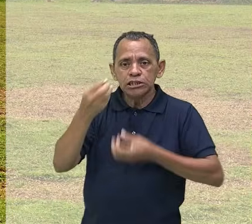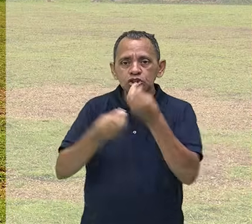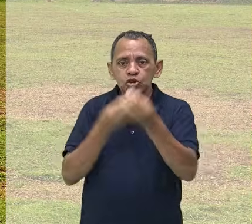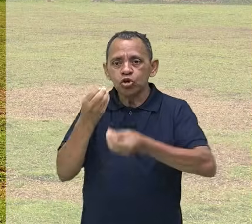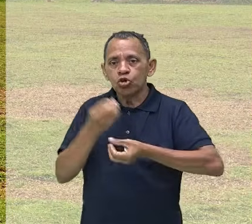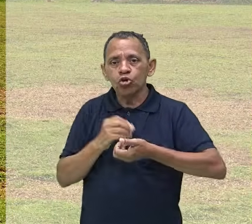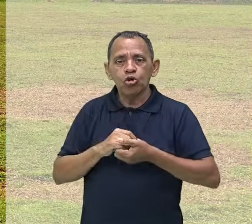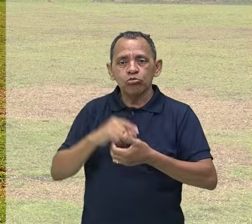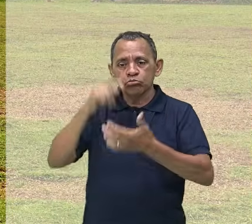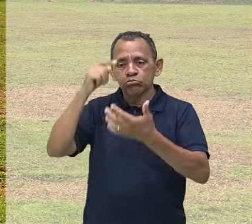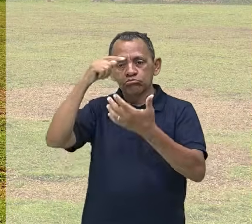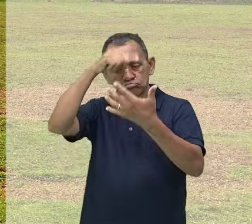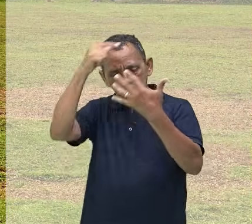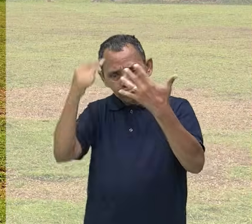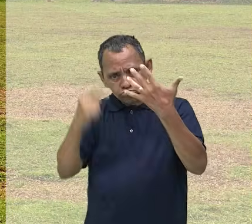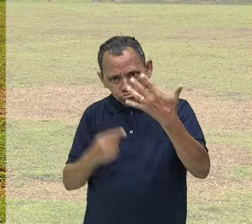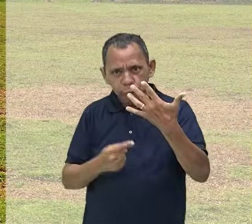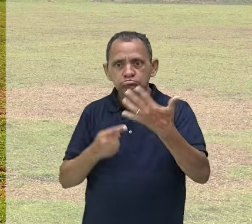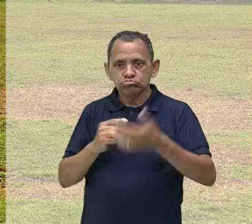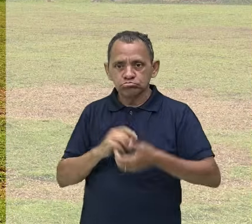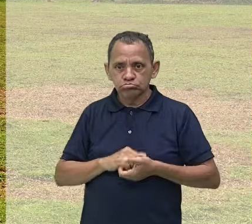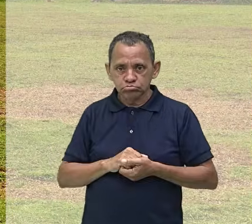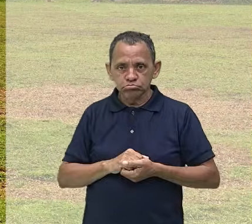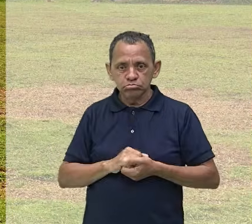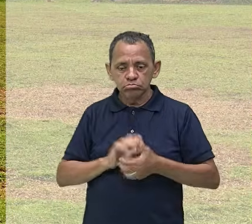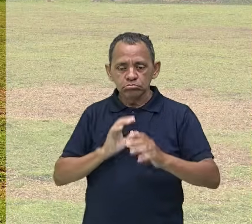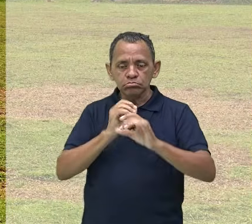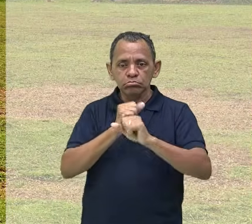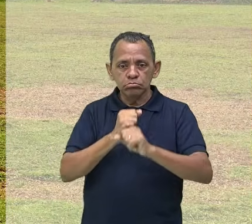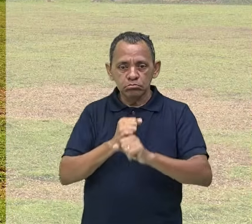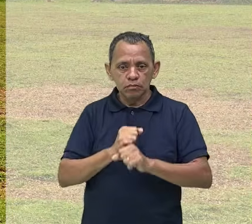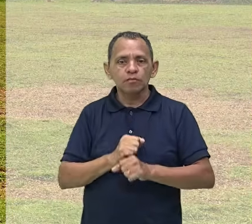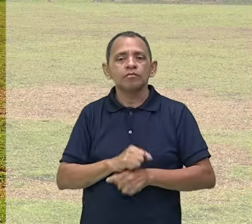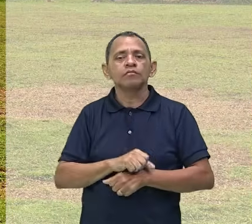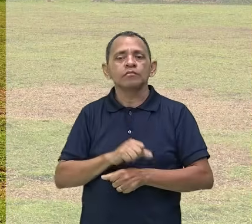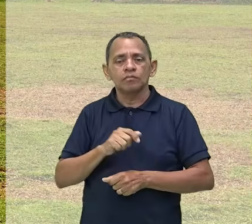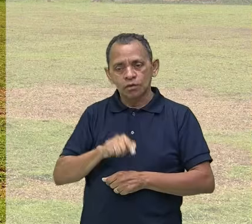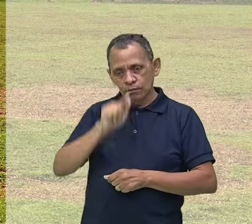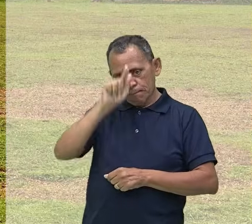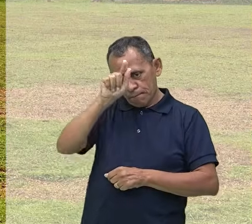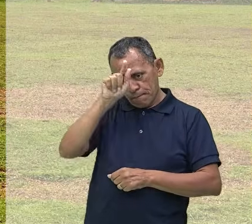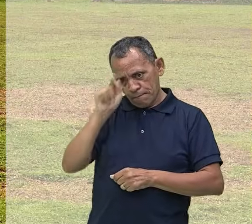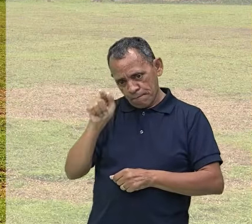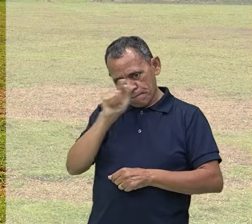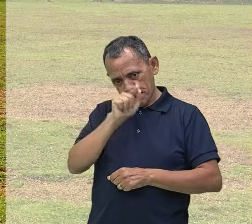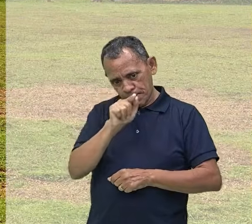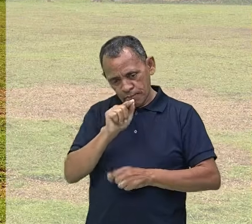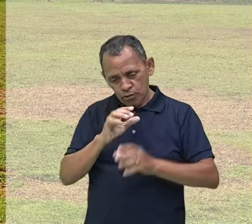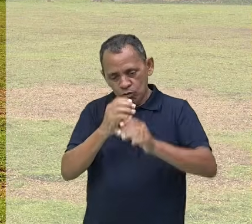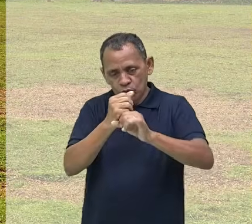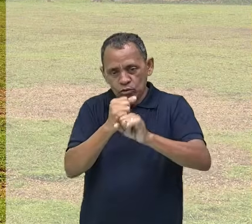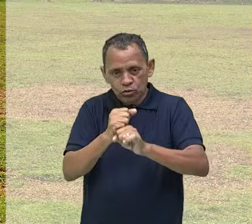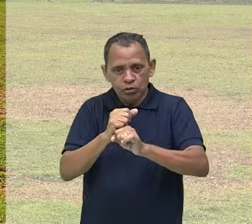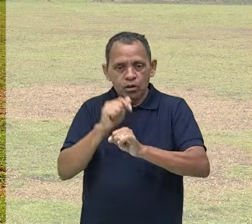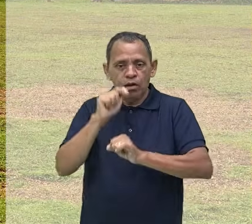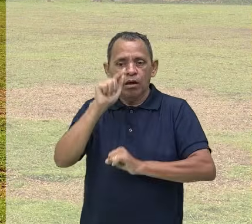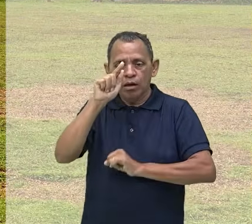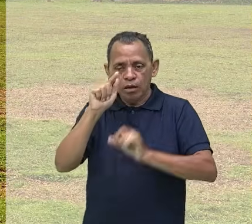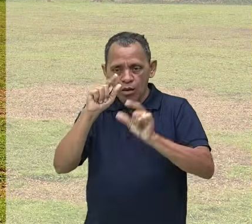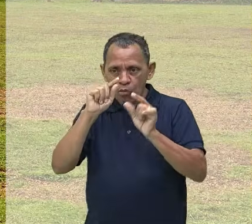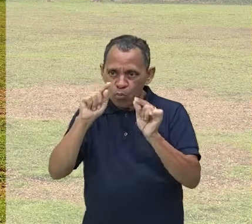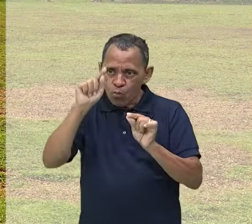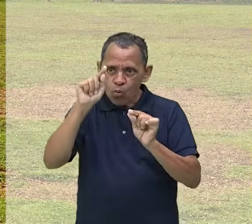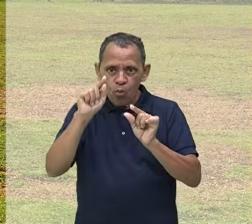são os pontos subcolaterais, que já vai ser a soma dos pontos cardeais com os colaterais, tá bom? Então, há